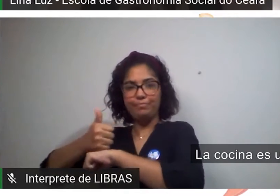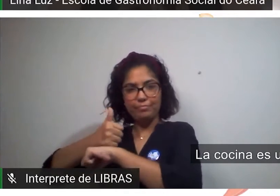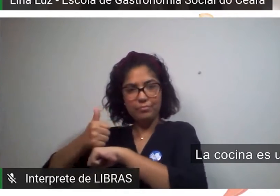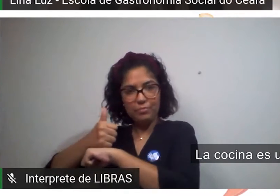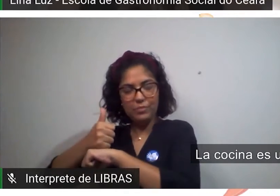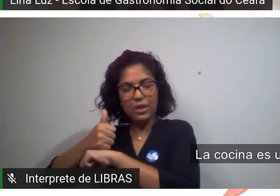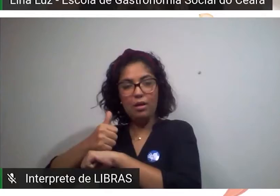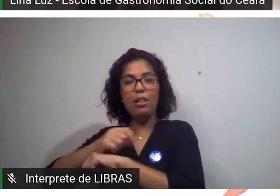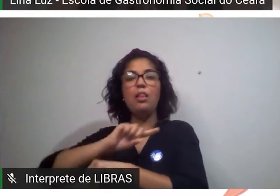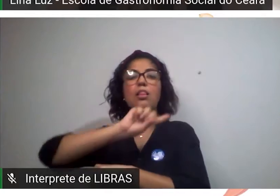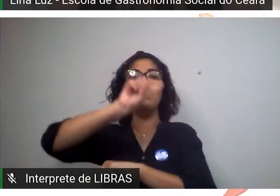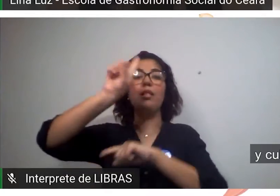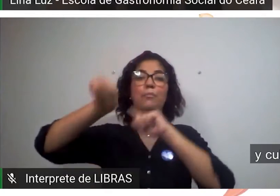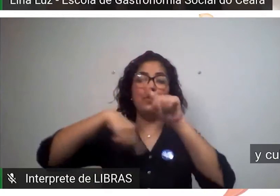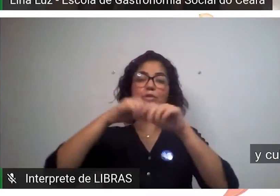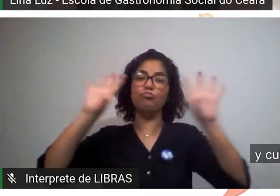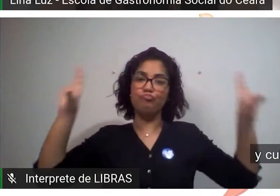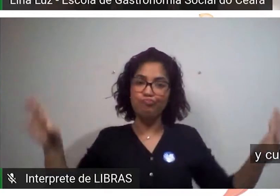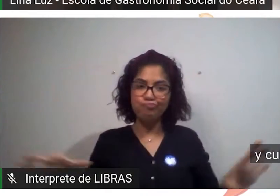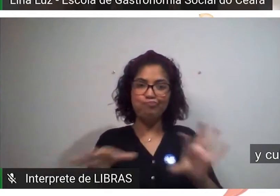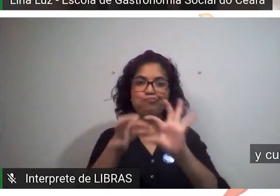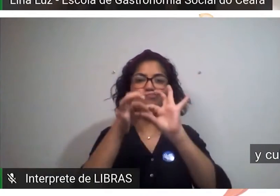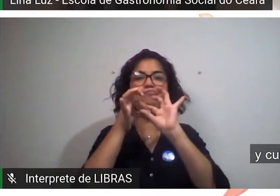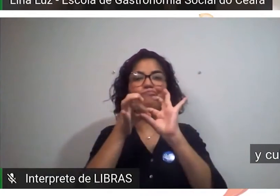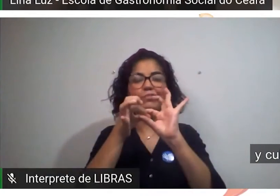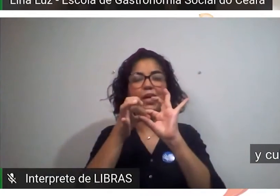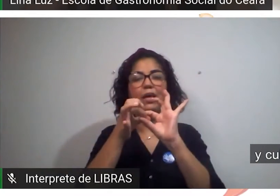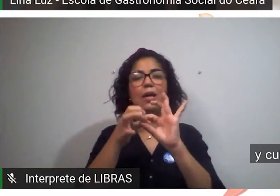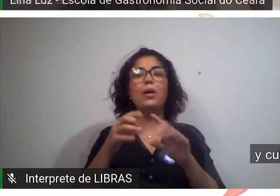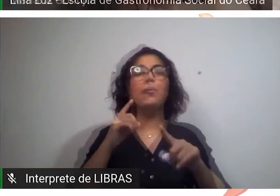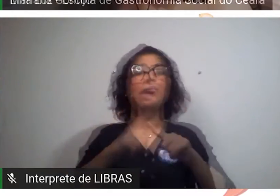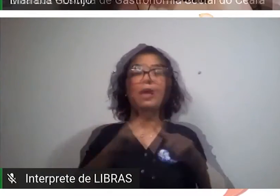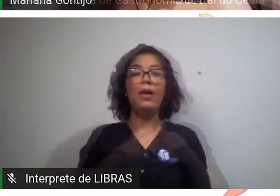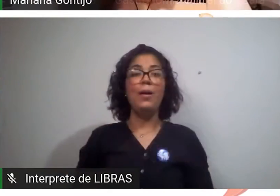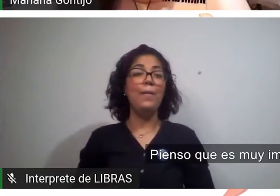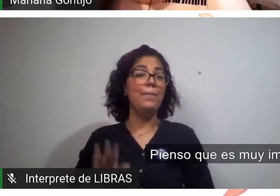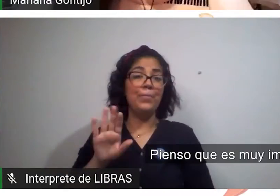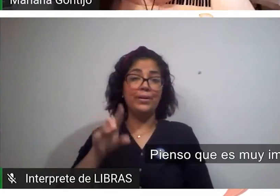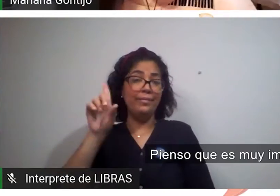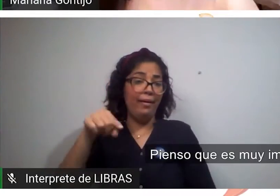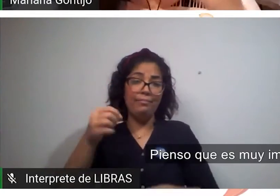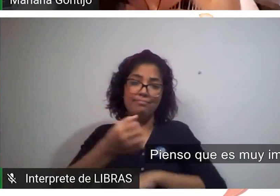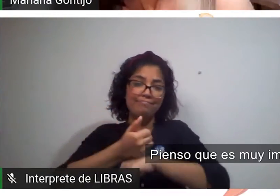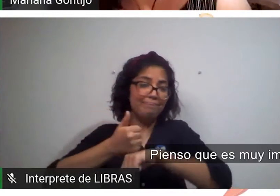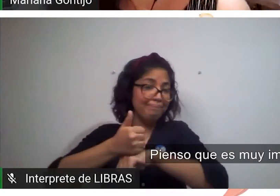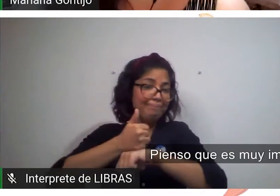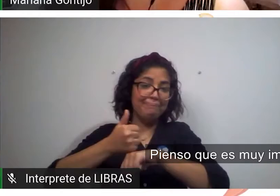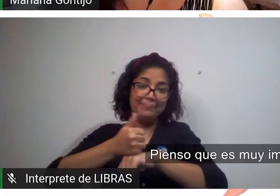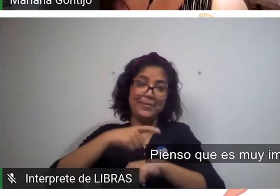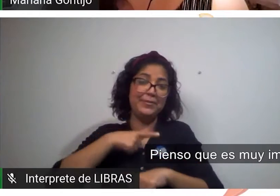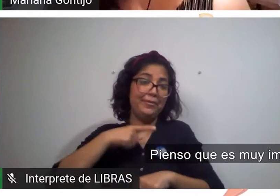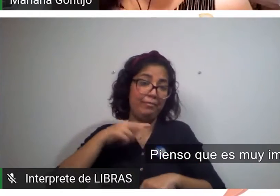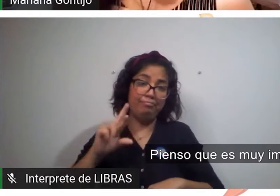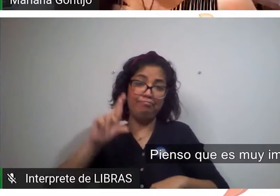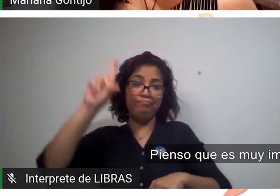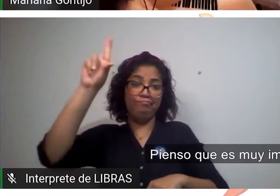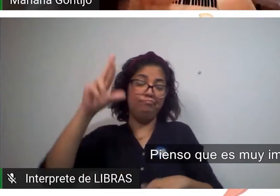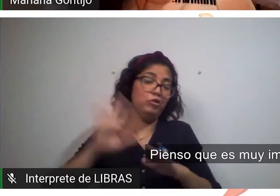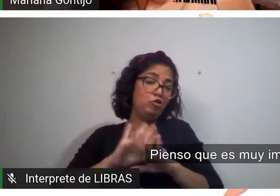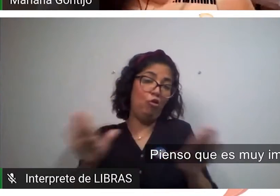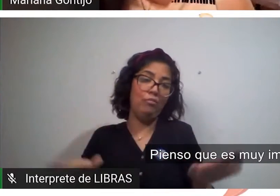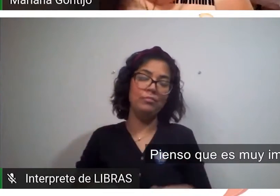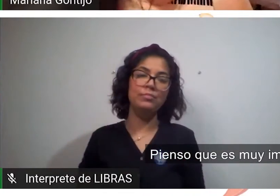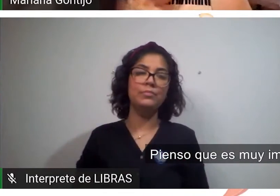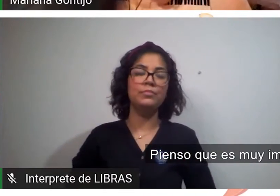de luta social e cultural muito latente. Eu acho que é muito importante a gente falar e